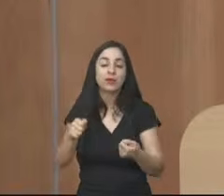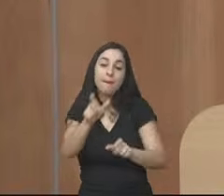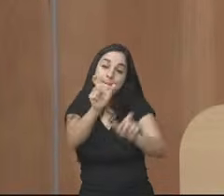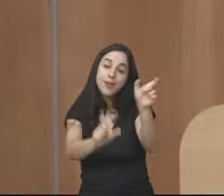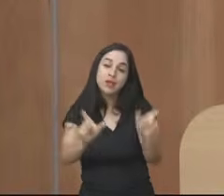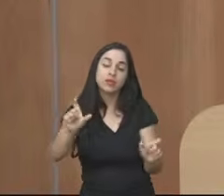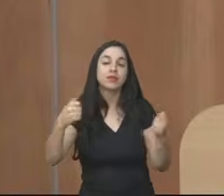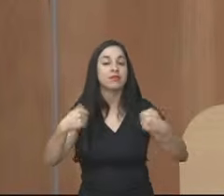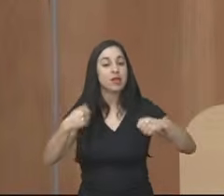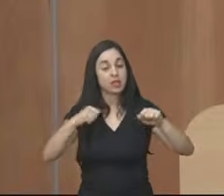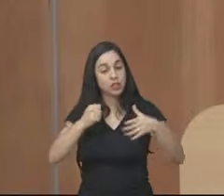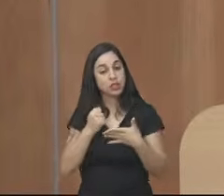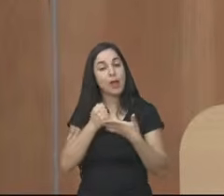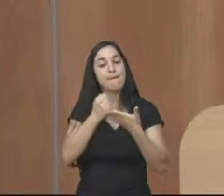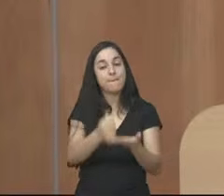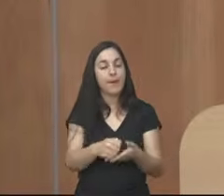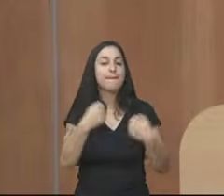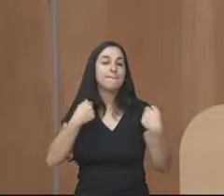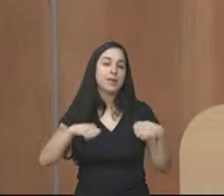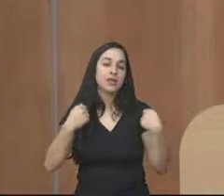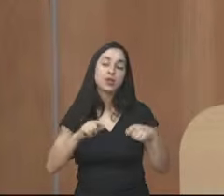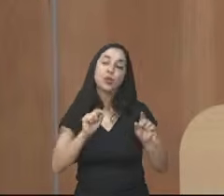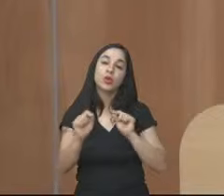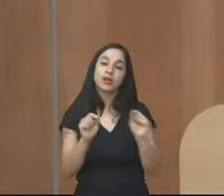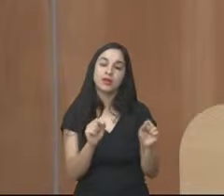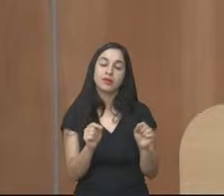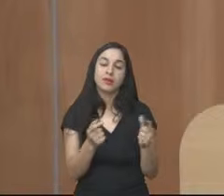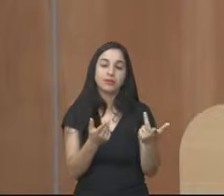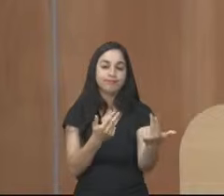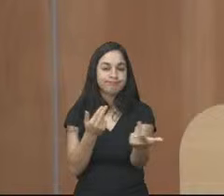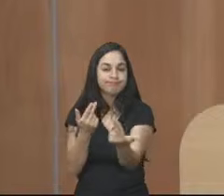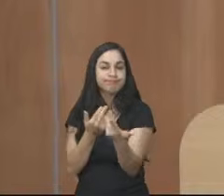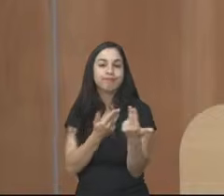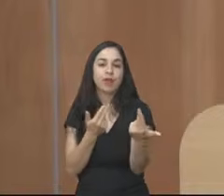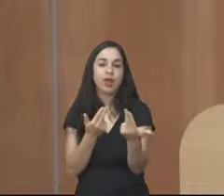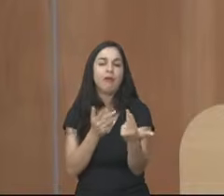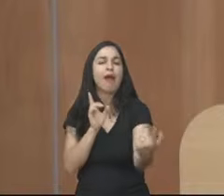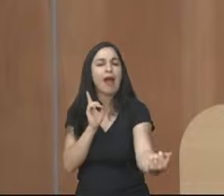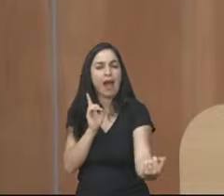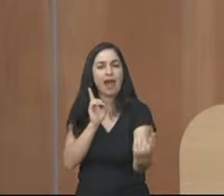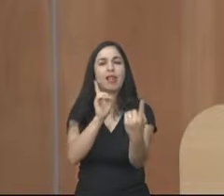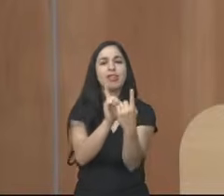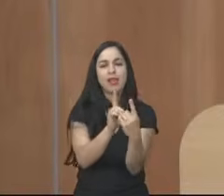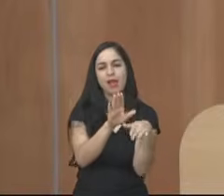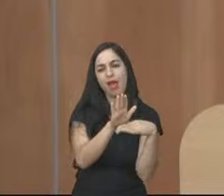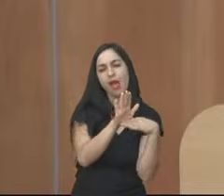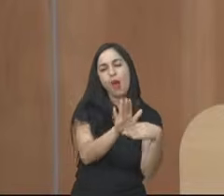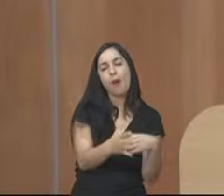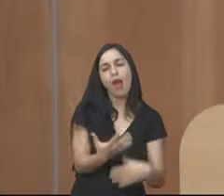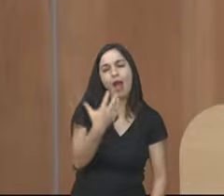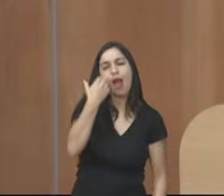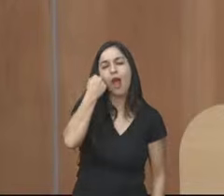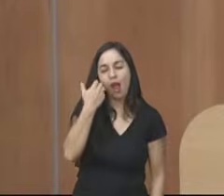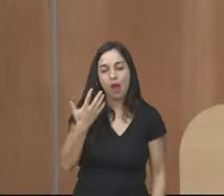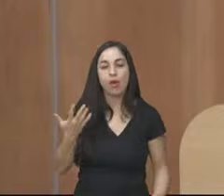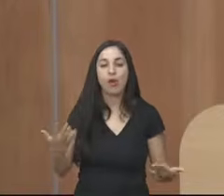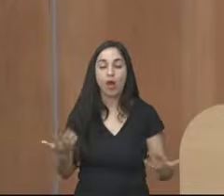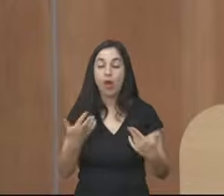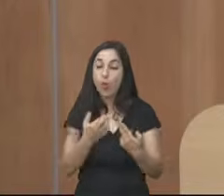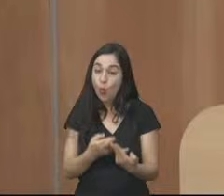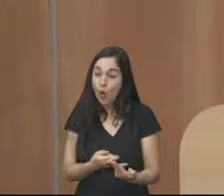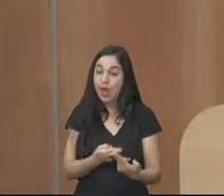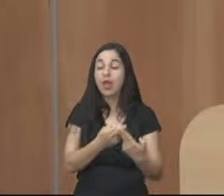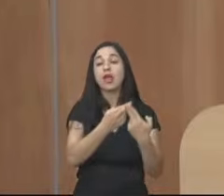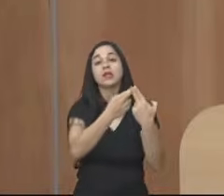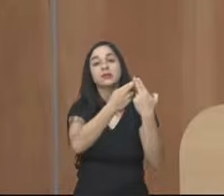apoio, pessoas que precisam de pessoas como vocês, que está lá para atender, para acolher, e é nesse sentido, com toda a